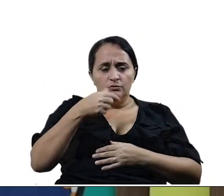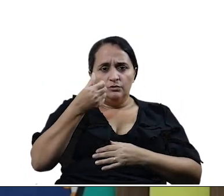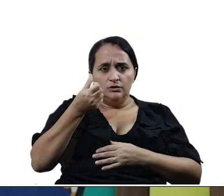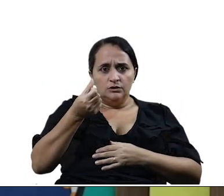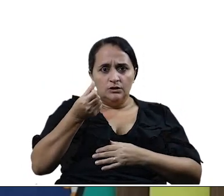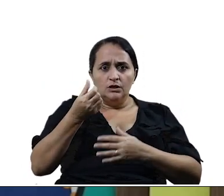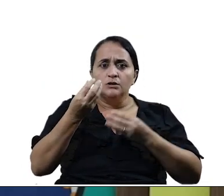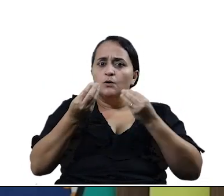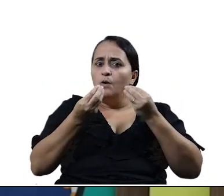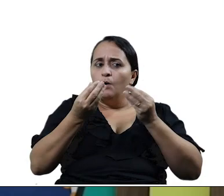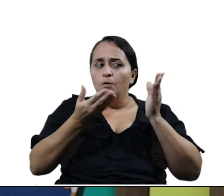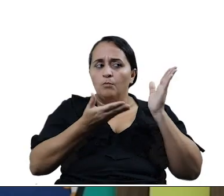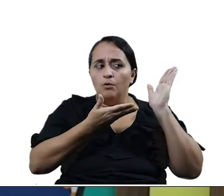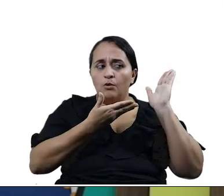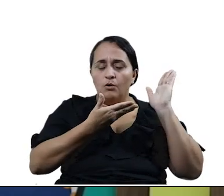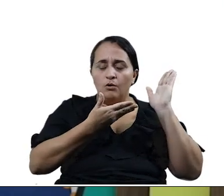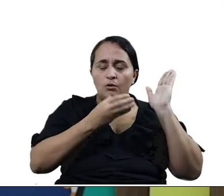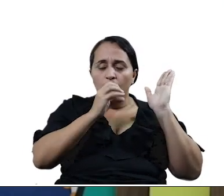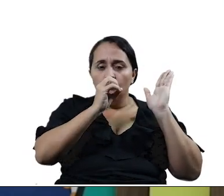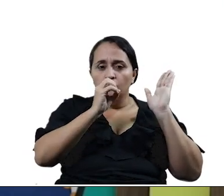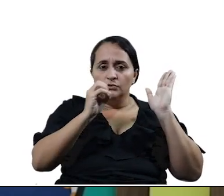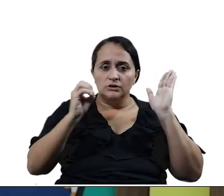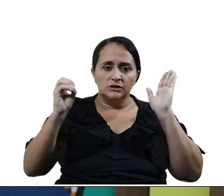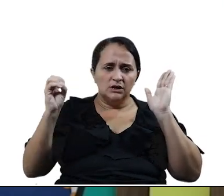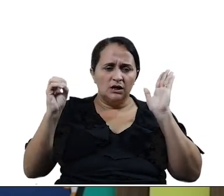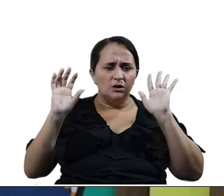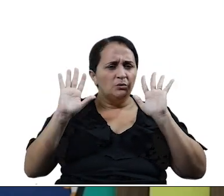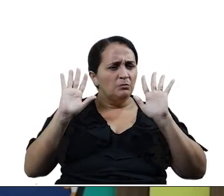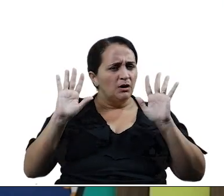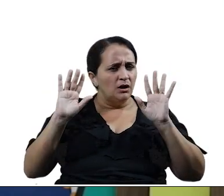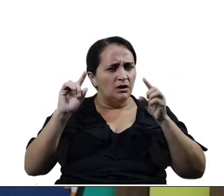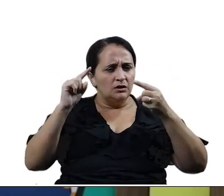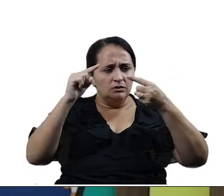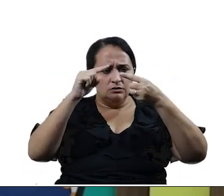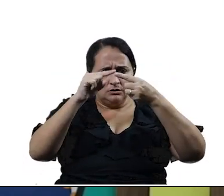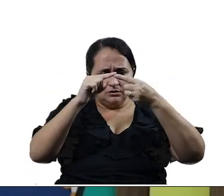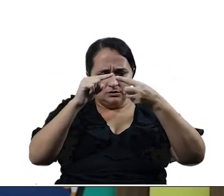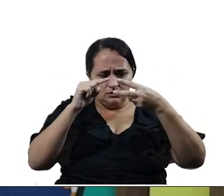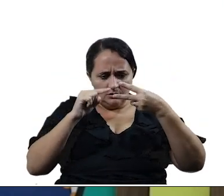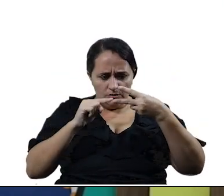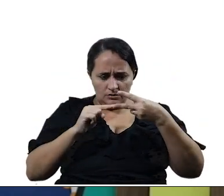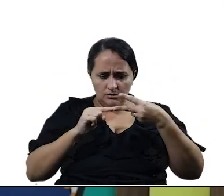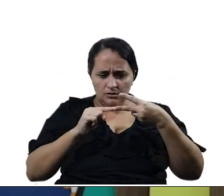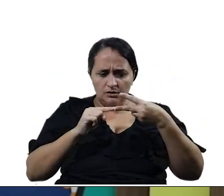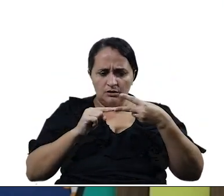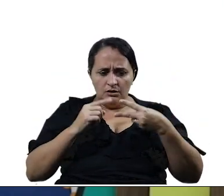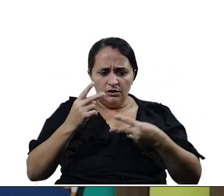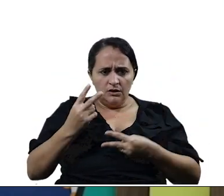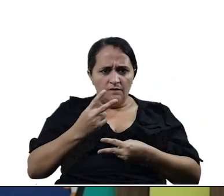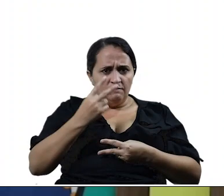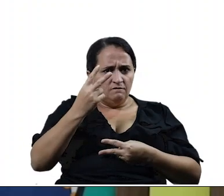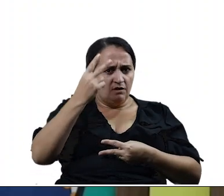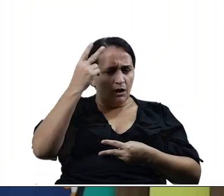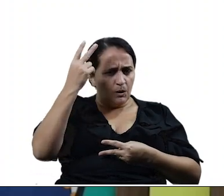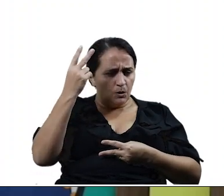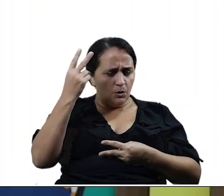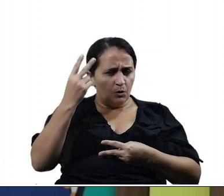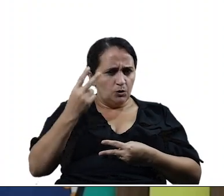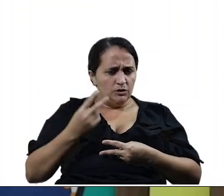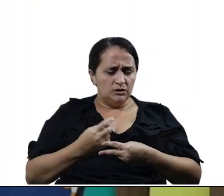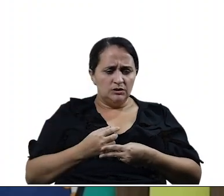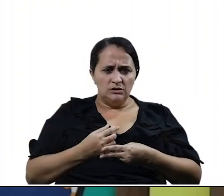de moedas. Esses dois valores aqui que eu anotei não são valores financeiros, mas sim